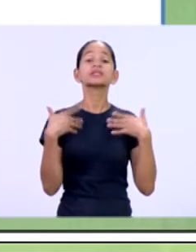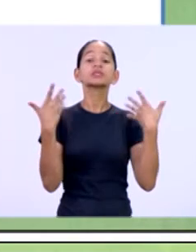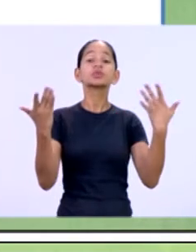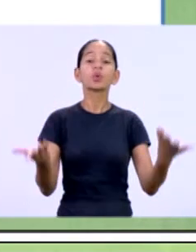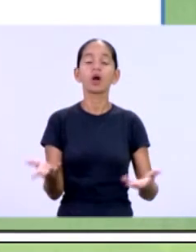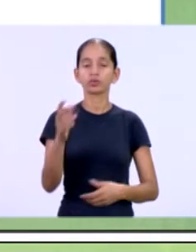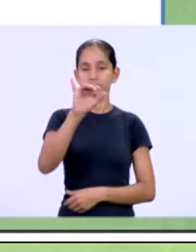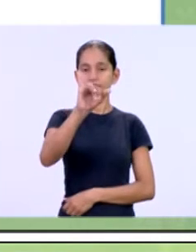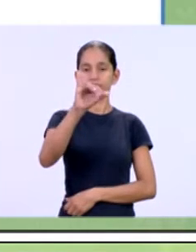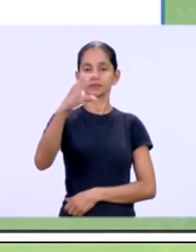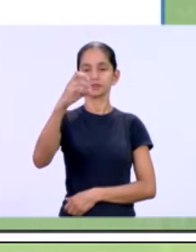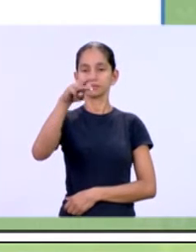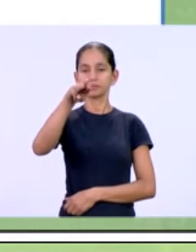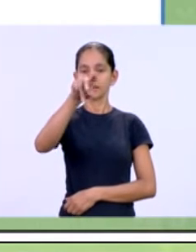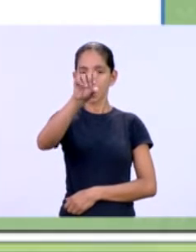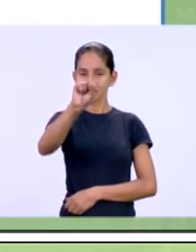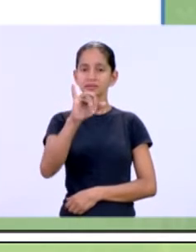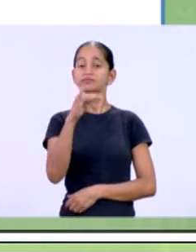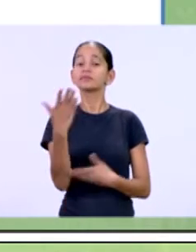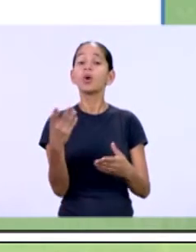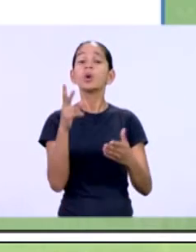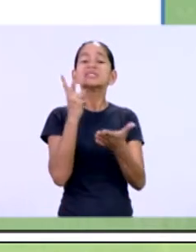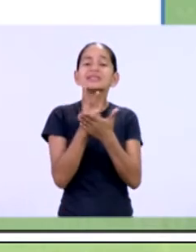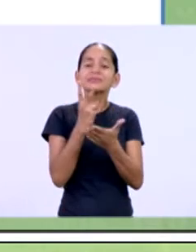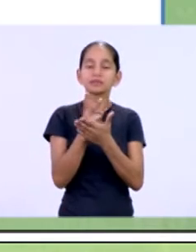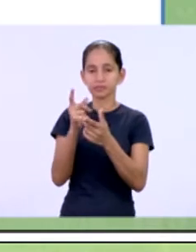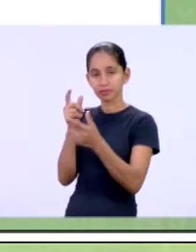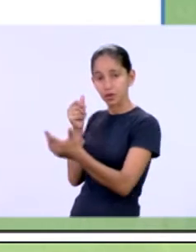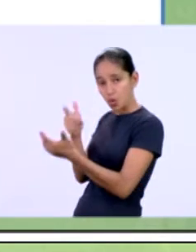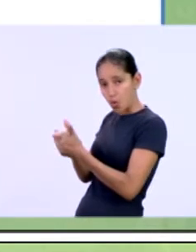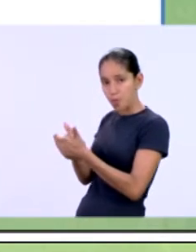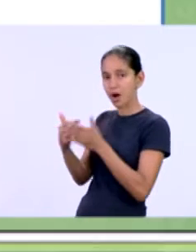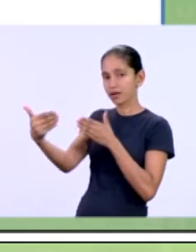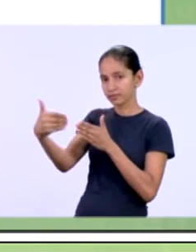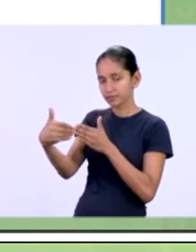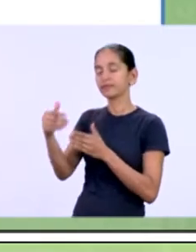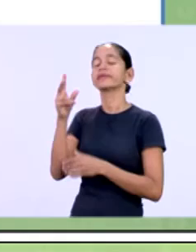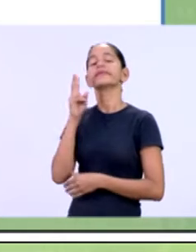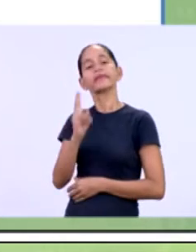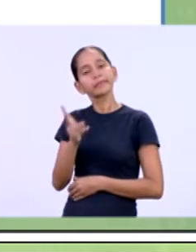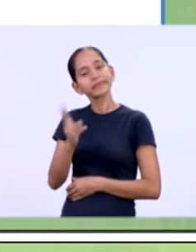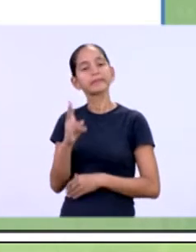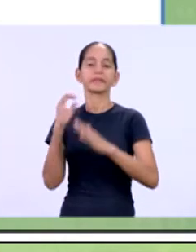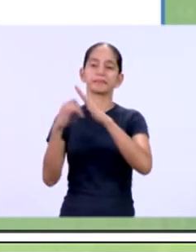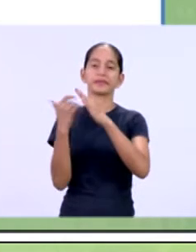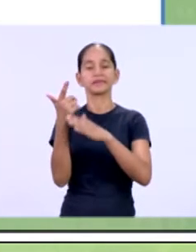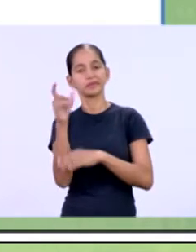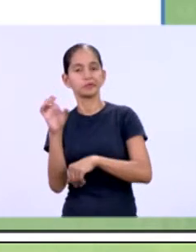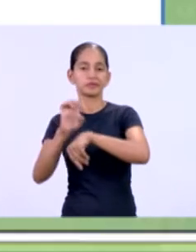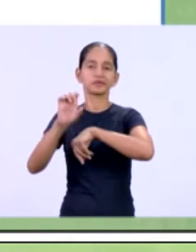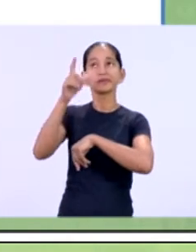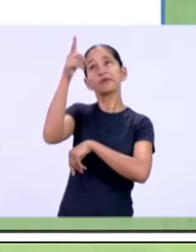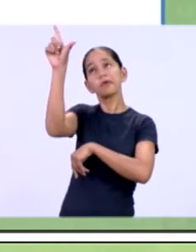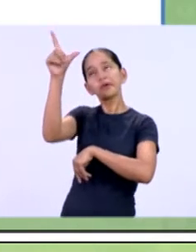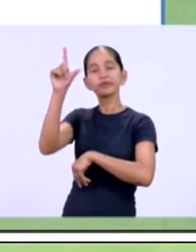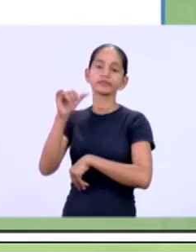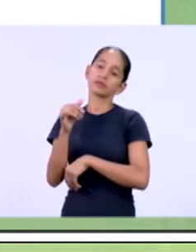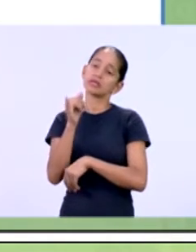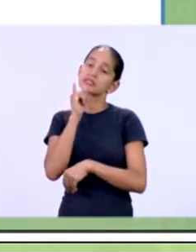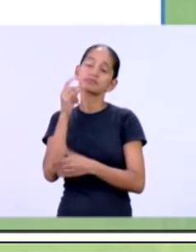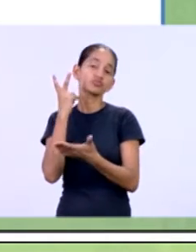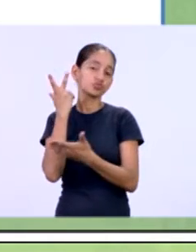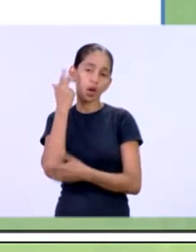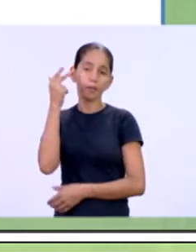ICMS, como é que é feito? Normalmente nas entradas, nas compras de mercadorias, em aquisições de outros estados, a alíquota mais comum é